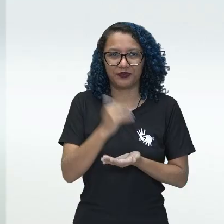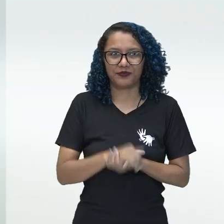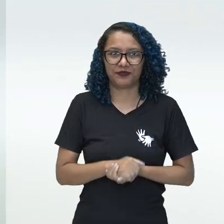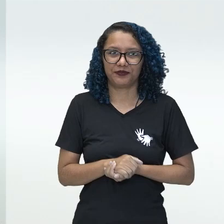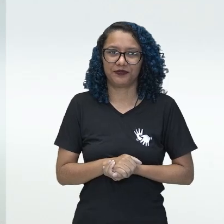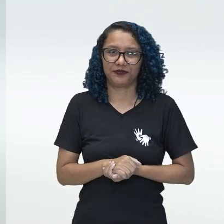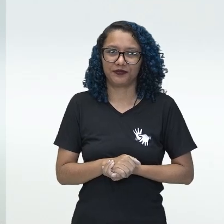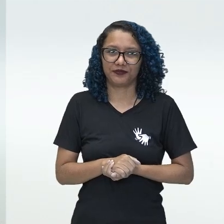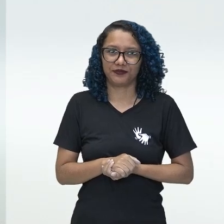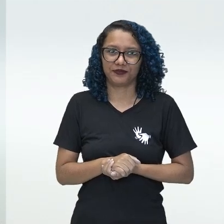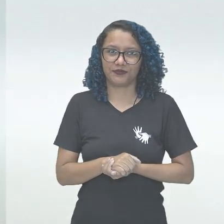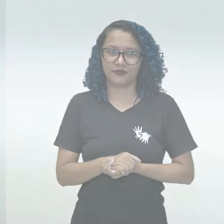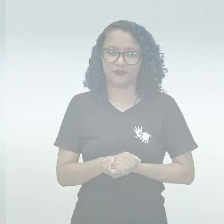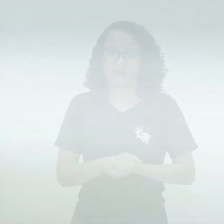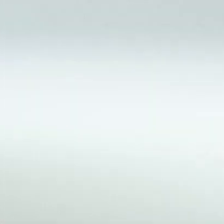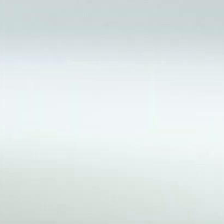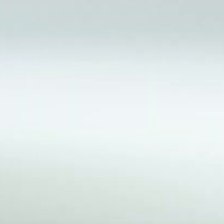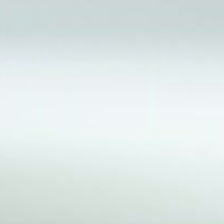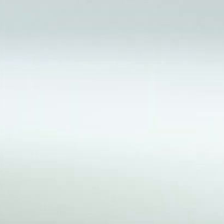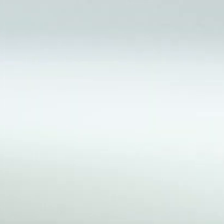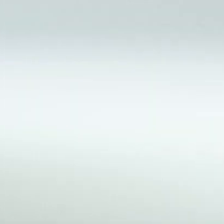lá.